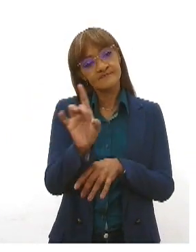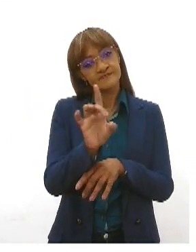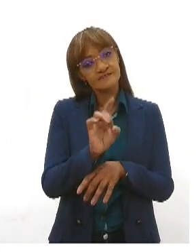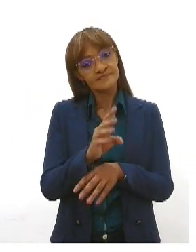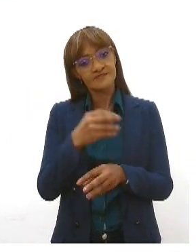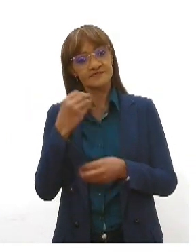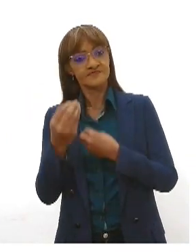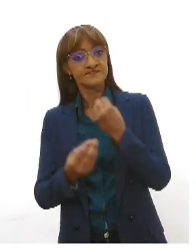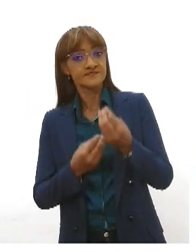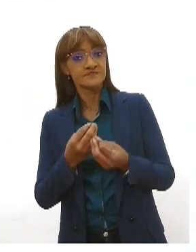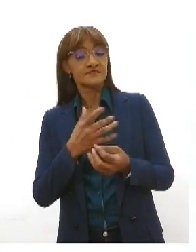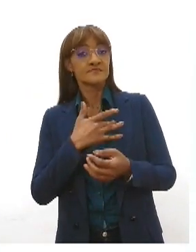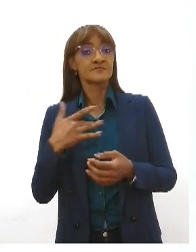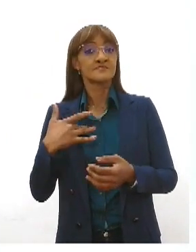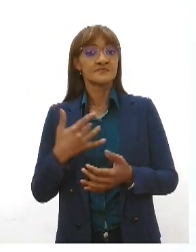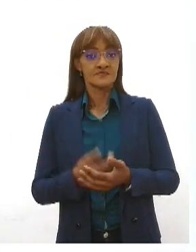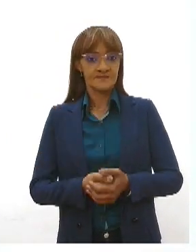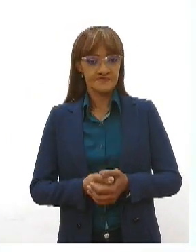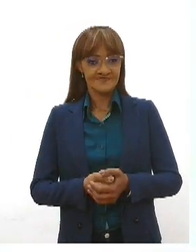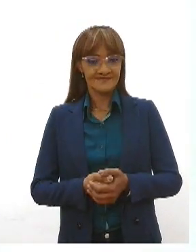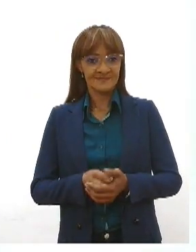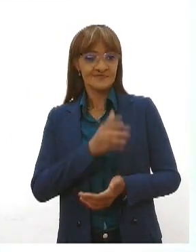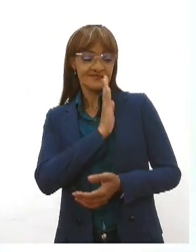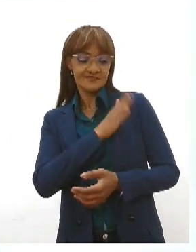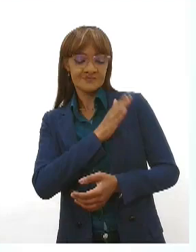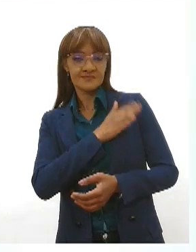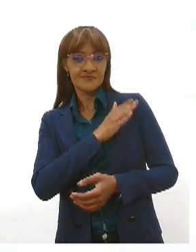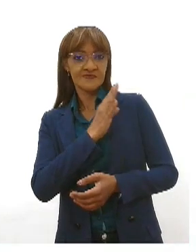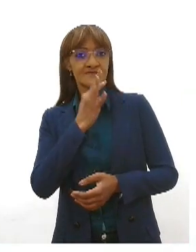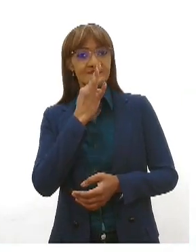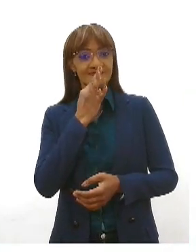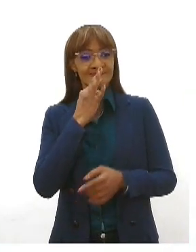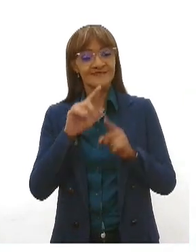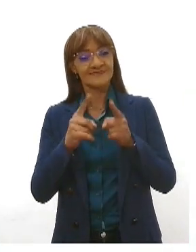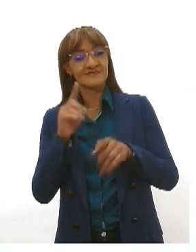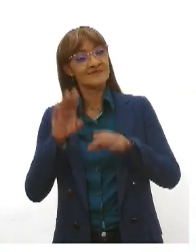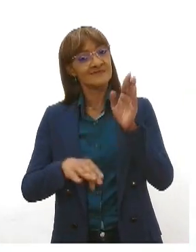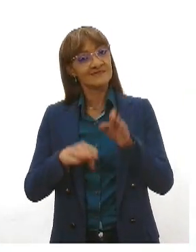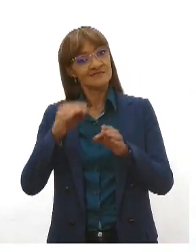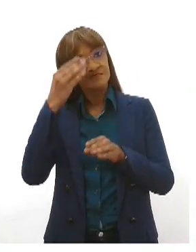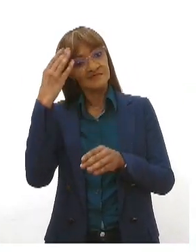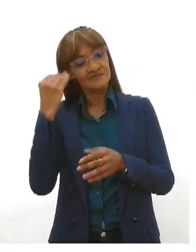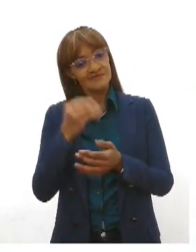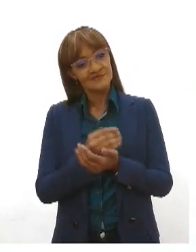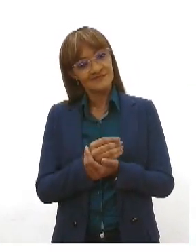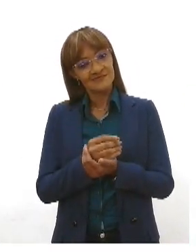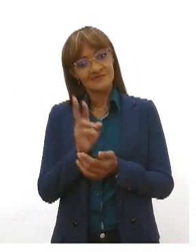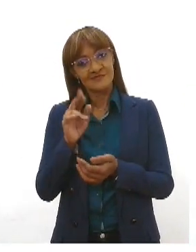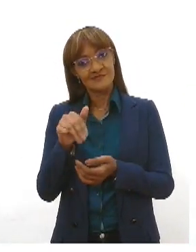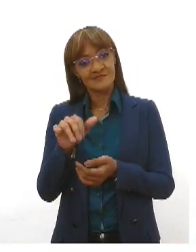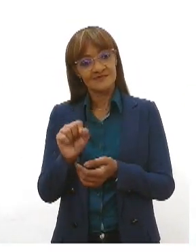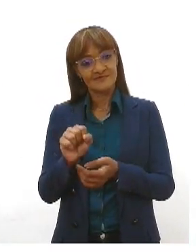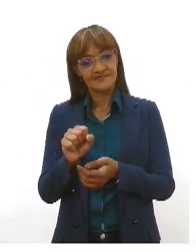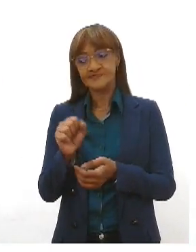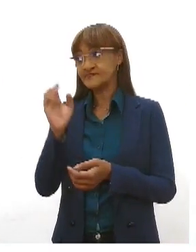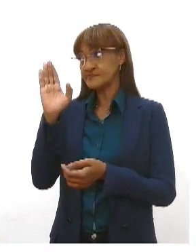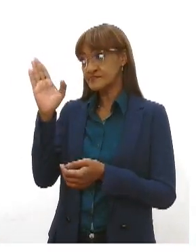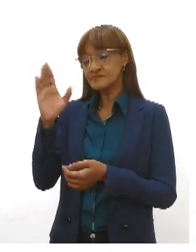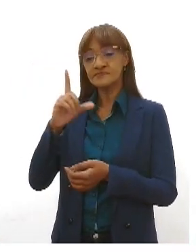rim. O coração todo mundo sabe, mas o rim é muitas vezes esquecido. Denise é transplantada. Descobriu a doença